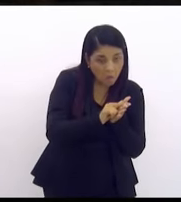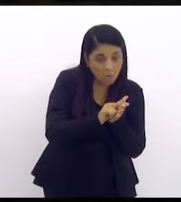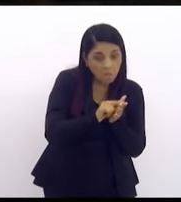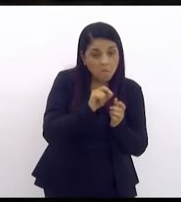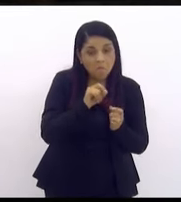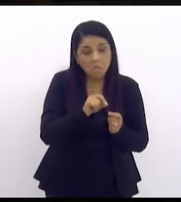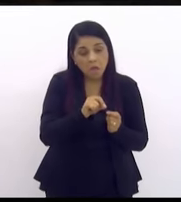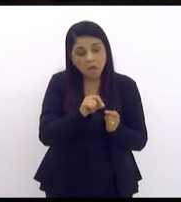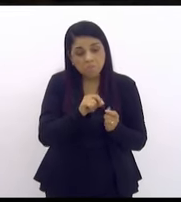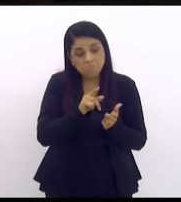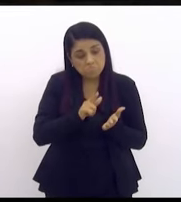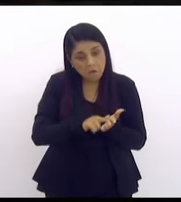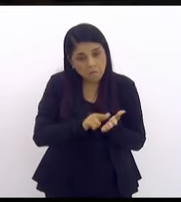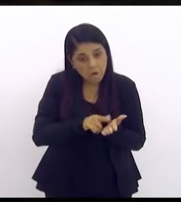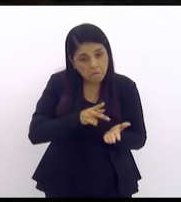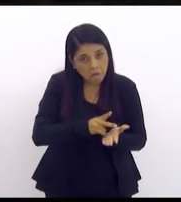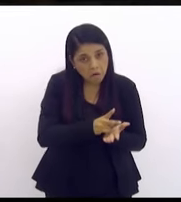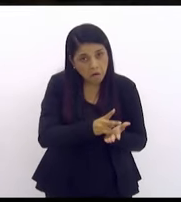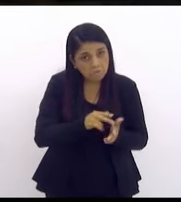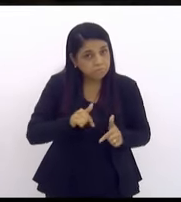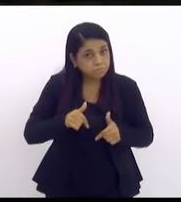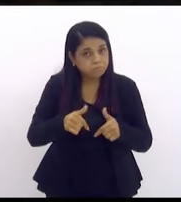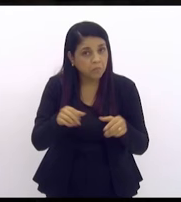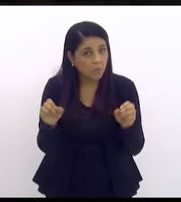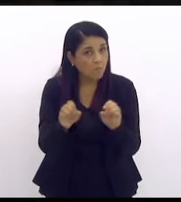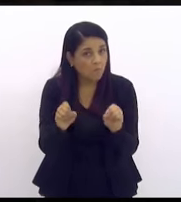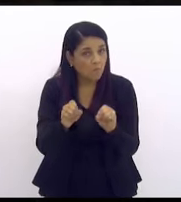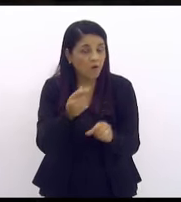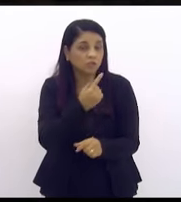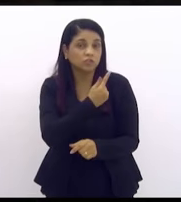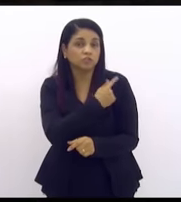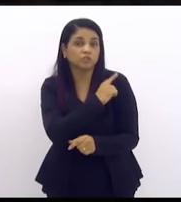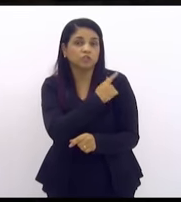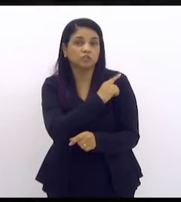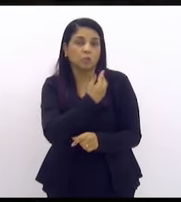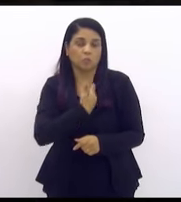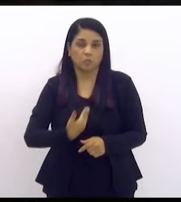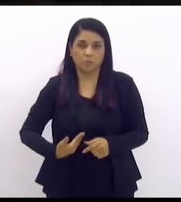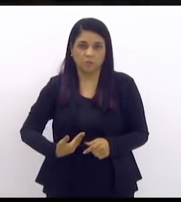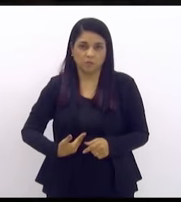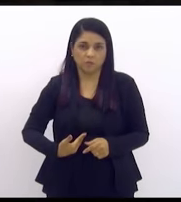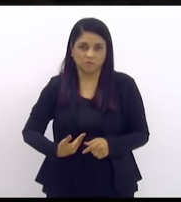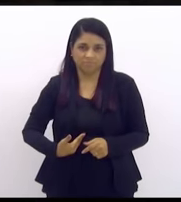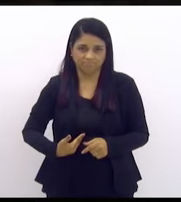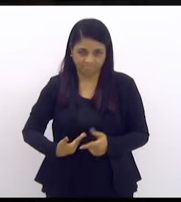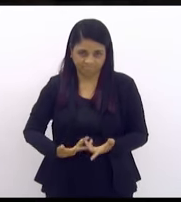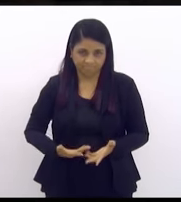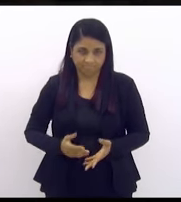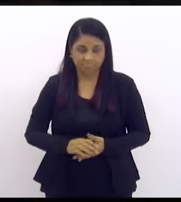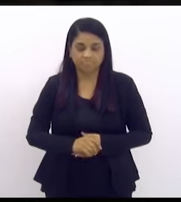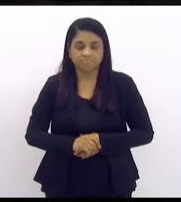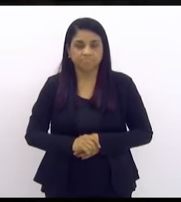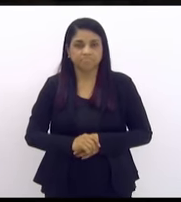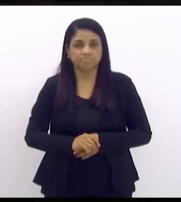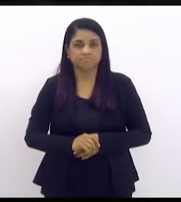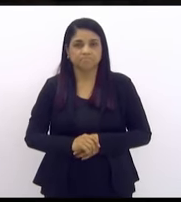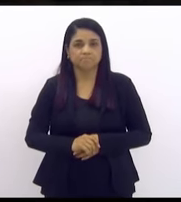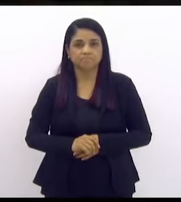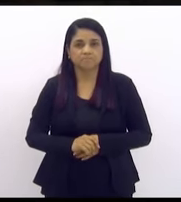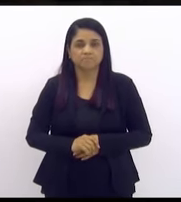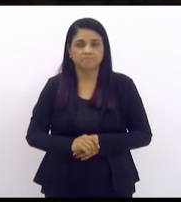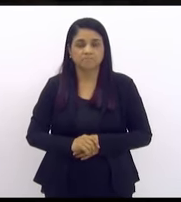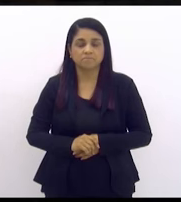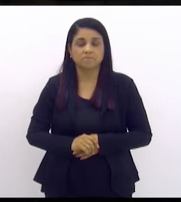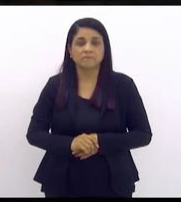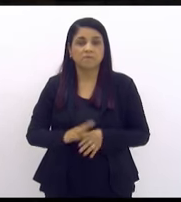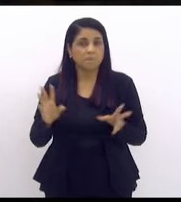desse mesmo papel para a prática da gestão pública, para a prática da governança. Mas, de forma bem